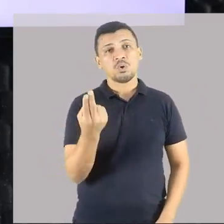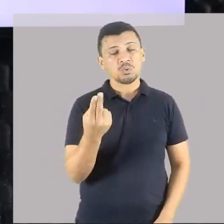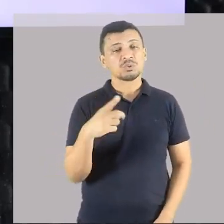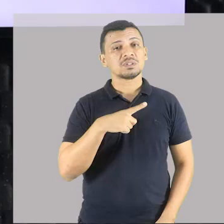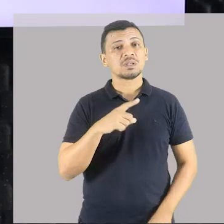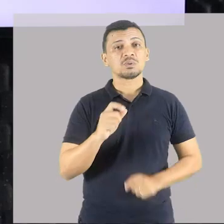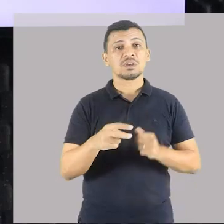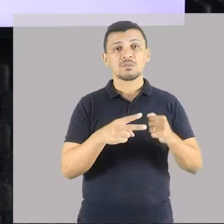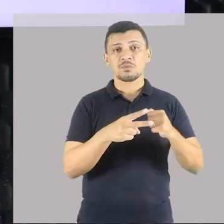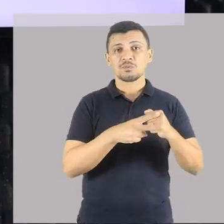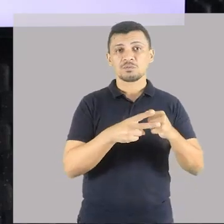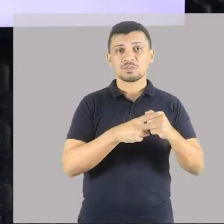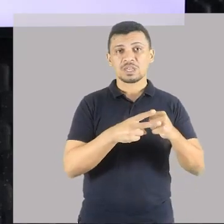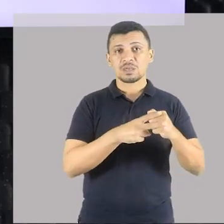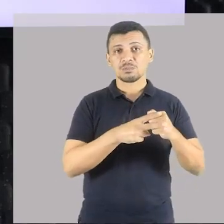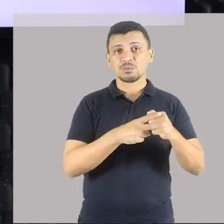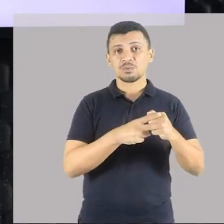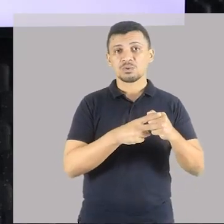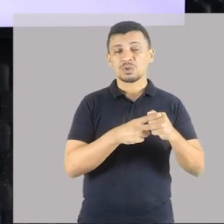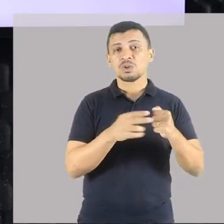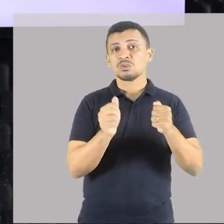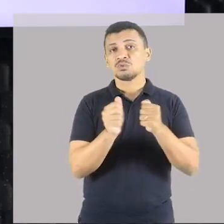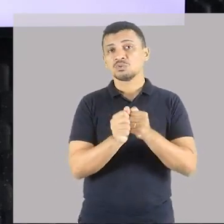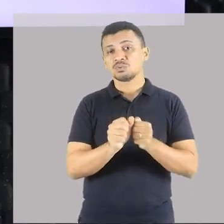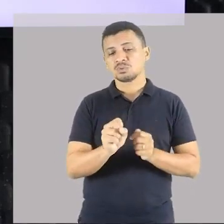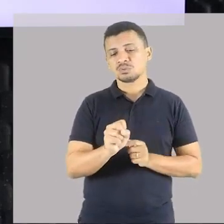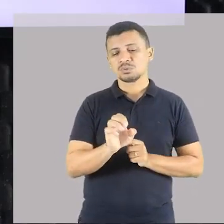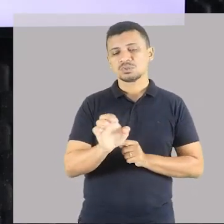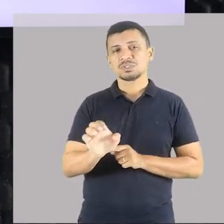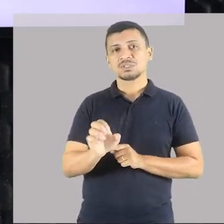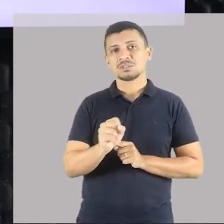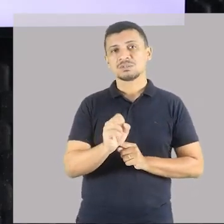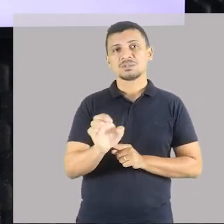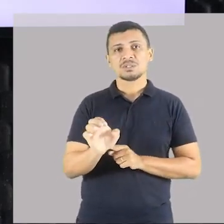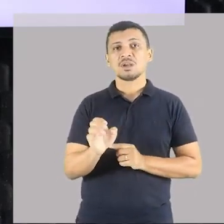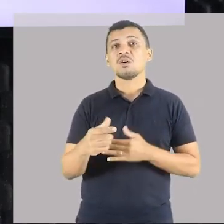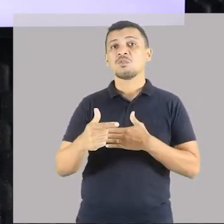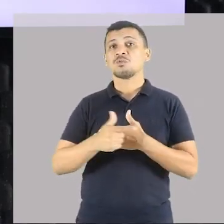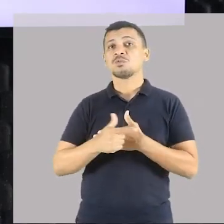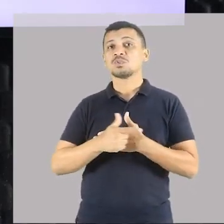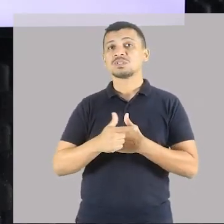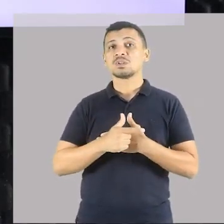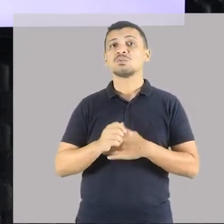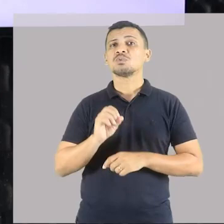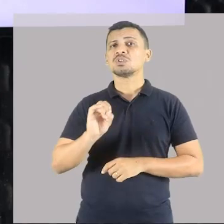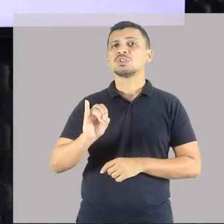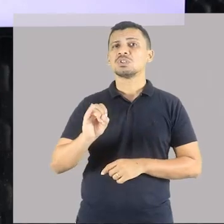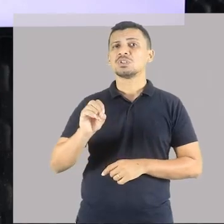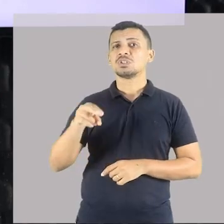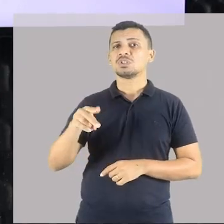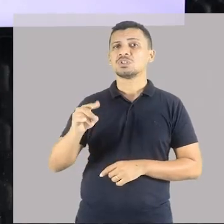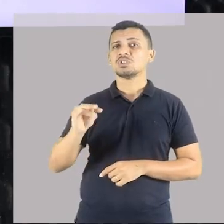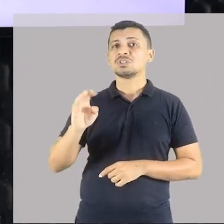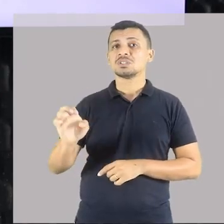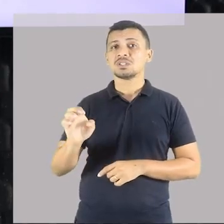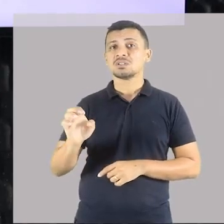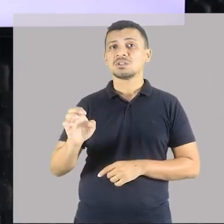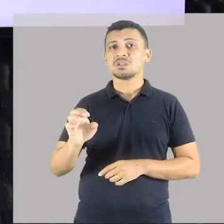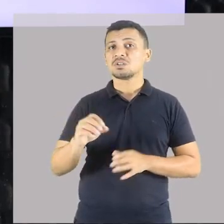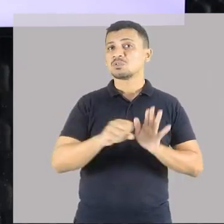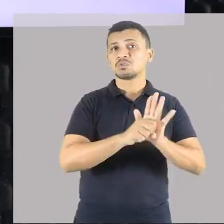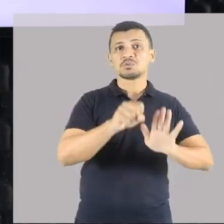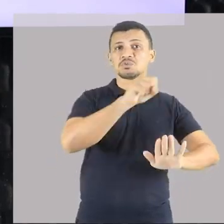tenho que ter um verbo acompanhado do si, e o si com a função de índice de indeterminação do